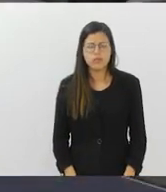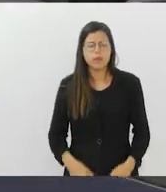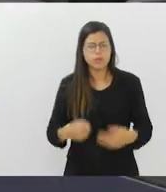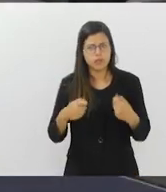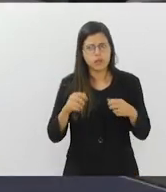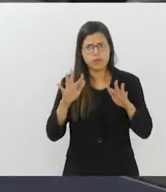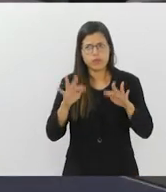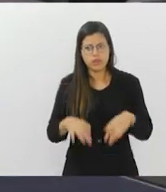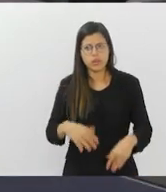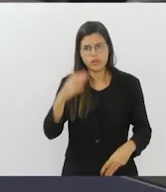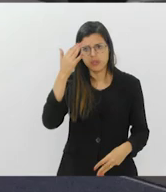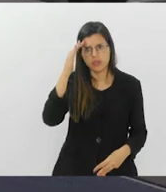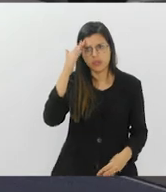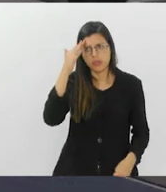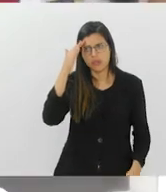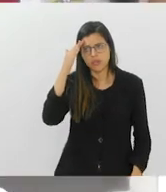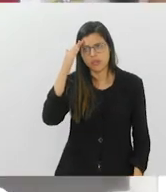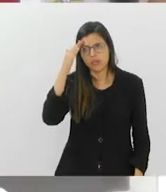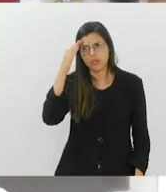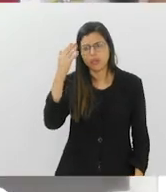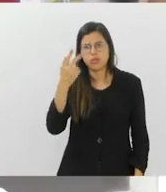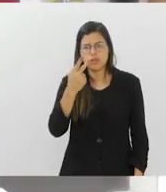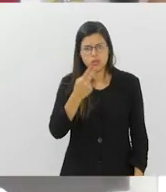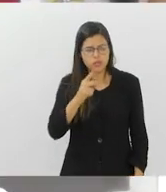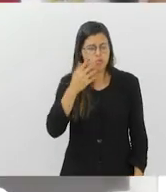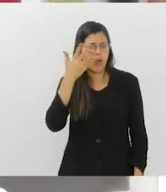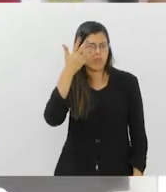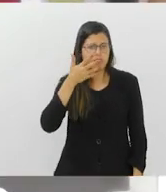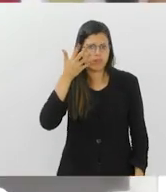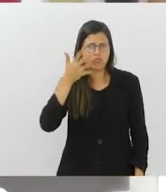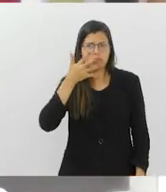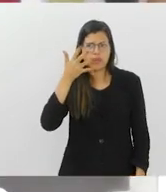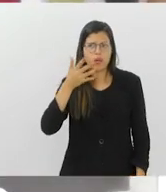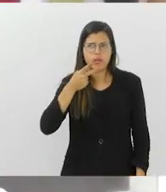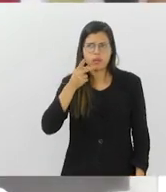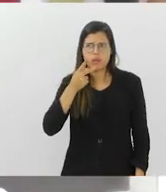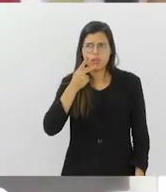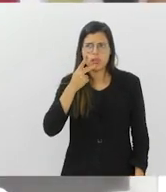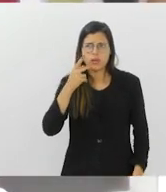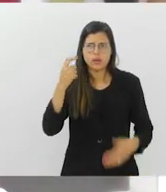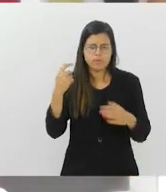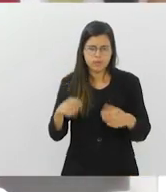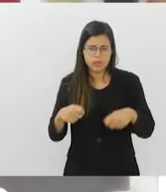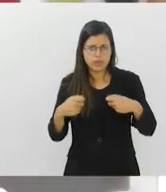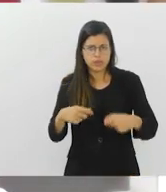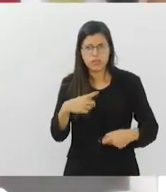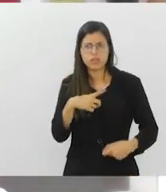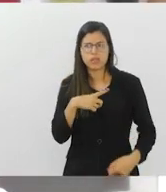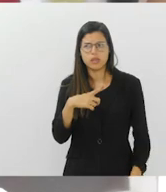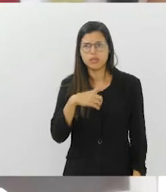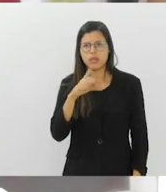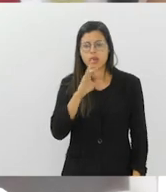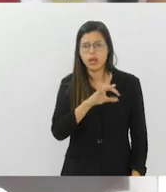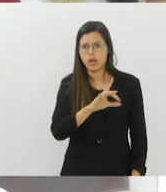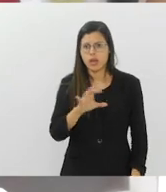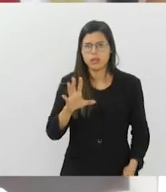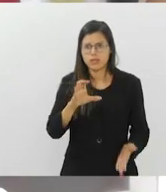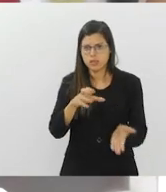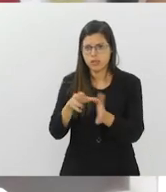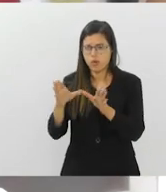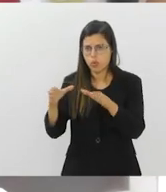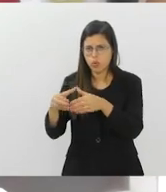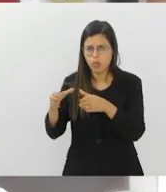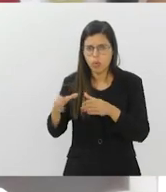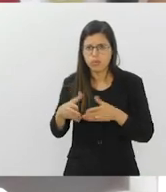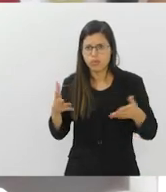colocação, acho que essa preocupação, inclusive, a gente está levantando aqui, que é a necessidade de se ter cada órgão especializado,